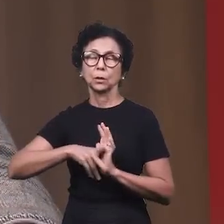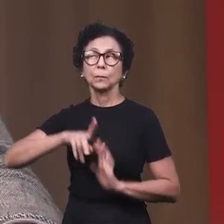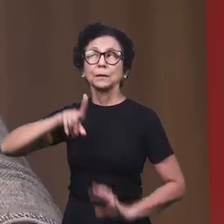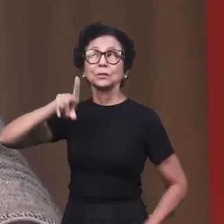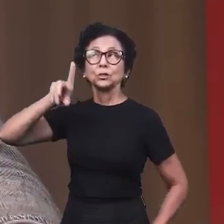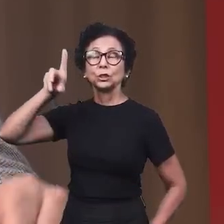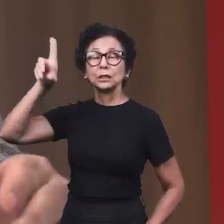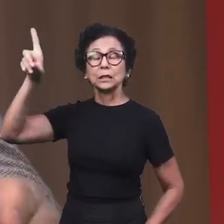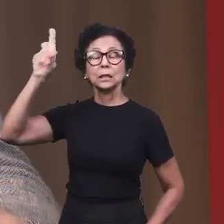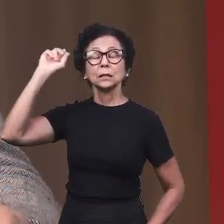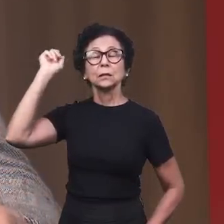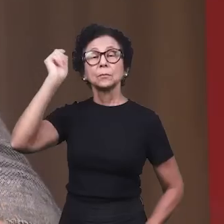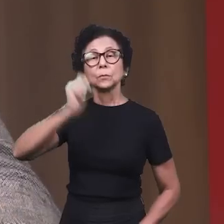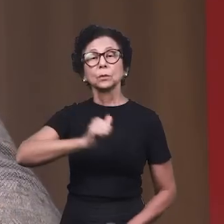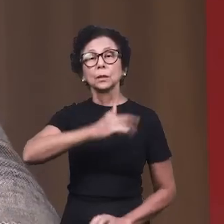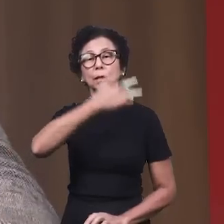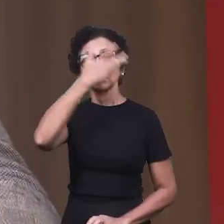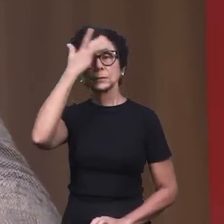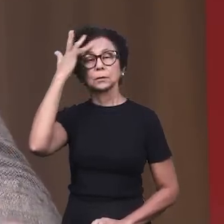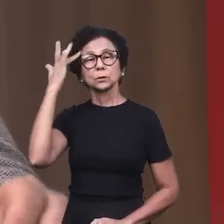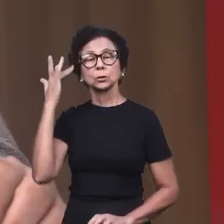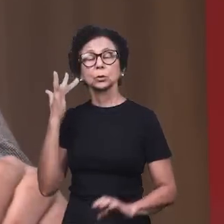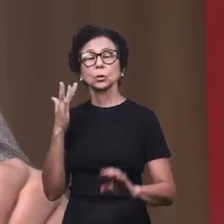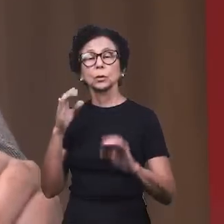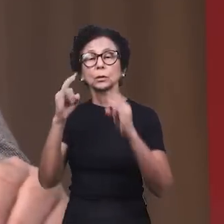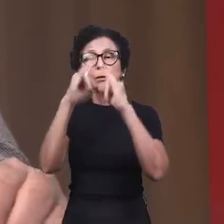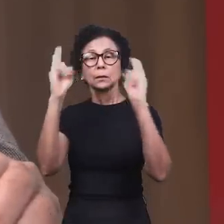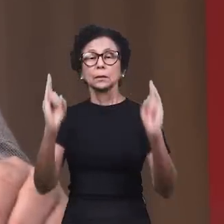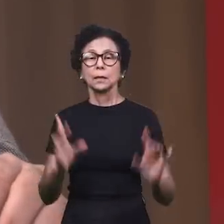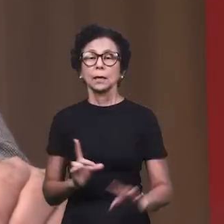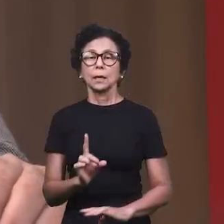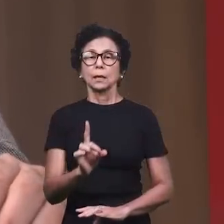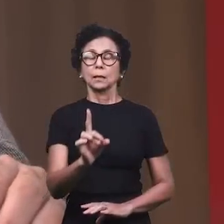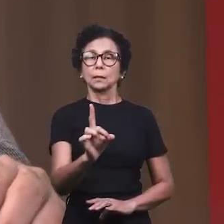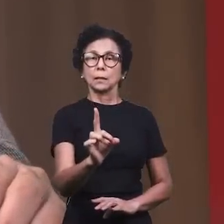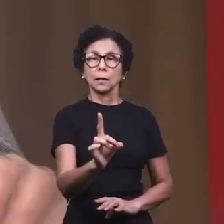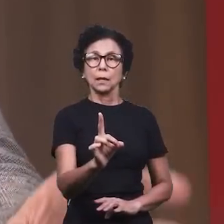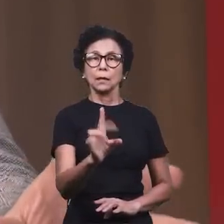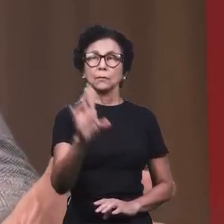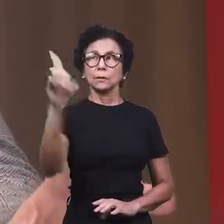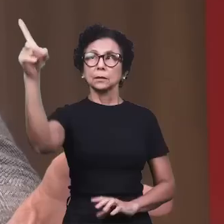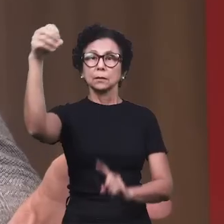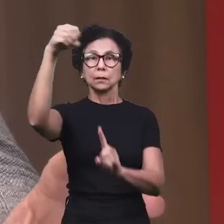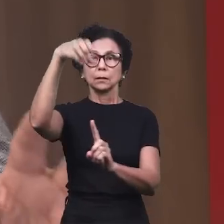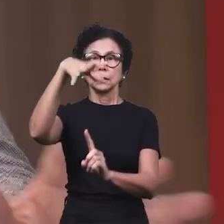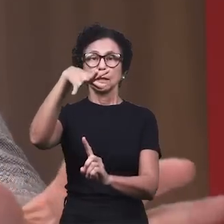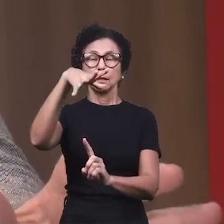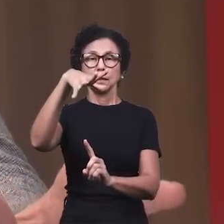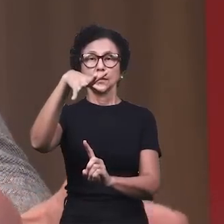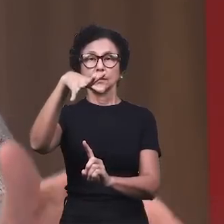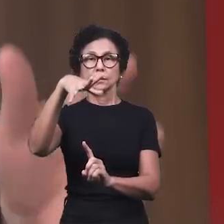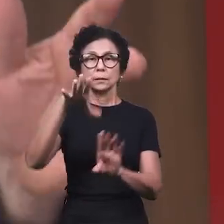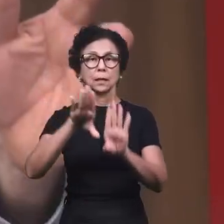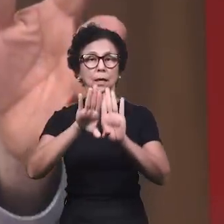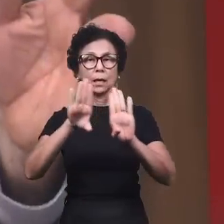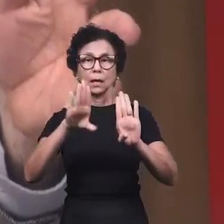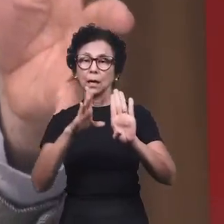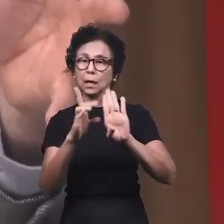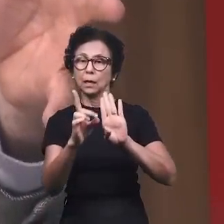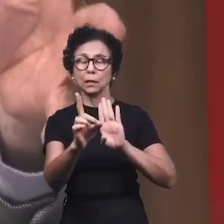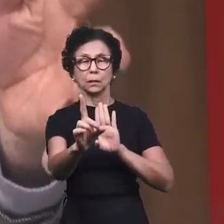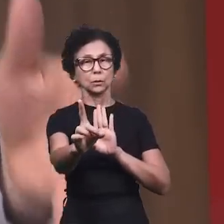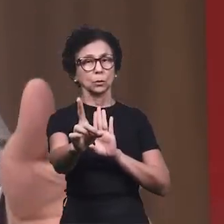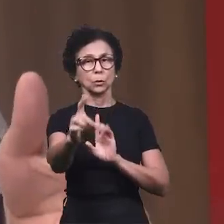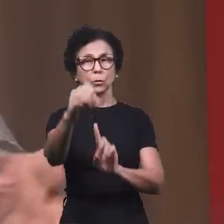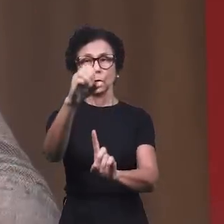aqueles que entravam pela porta, né, havia uma manifestação da graça ali. Passou pela porta, a graça de Deus